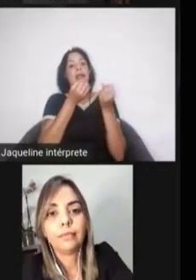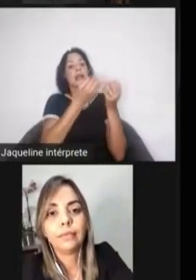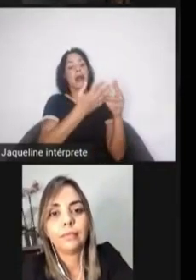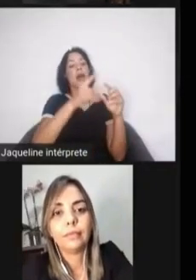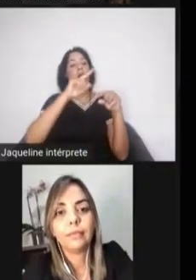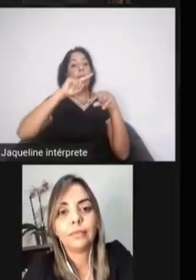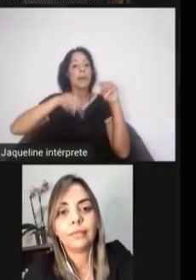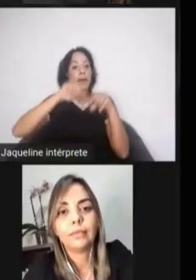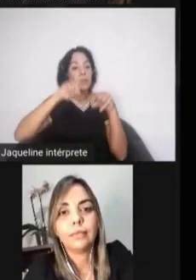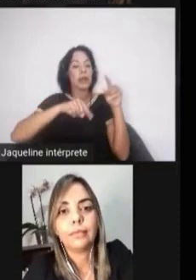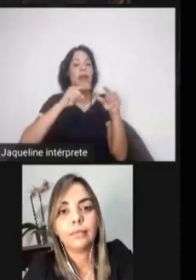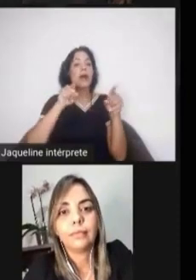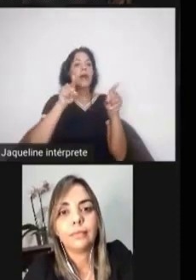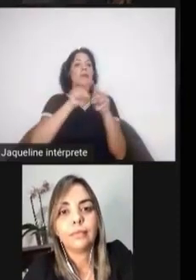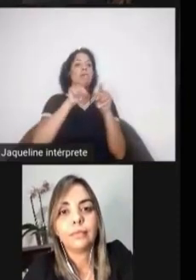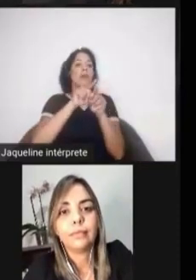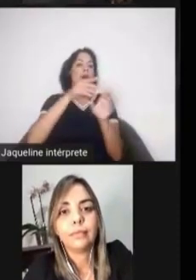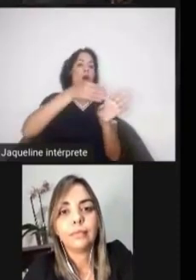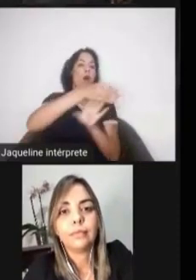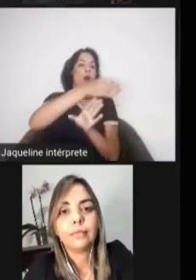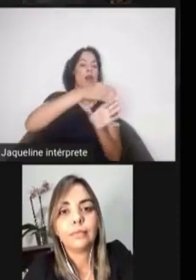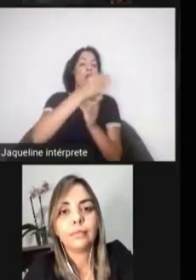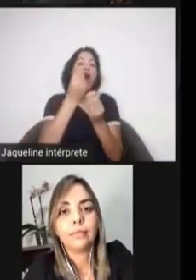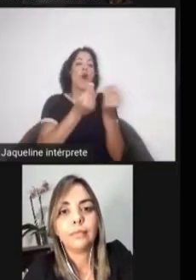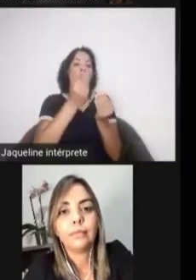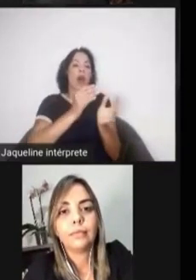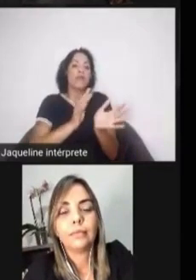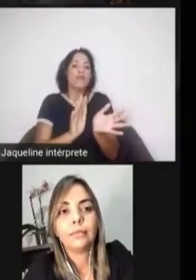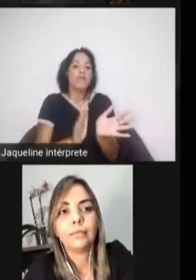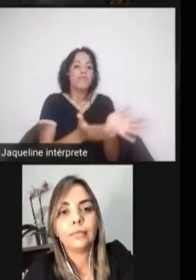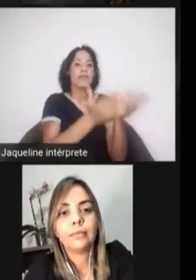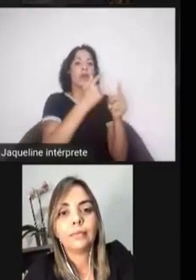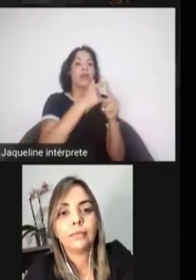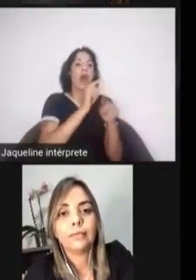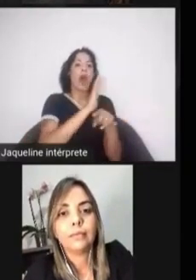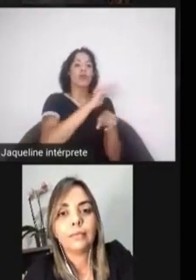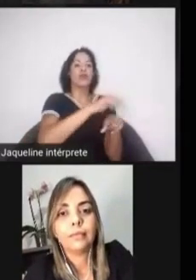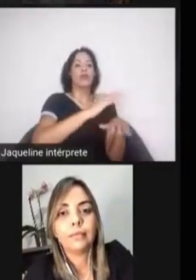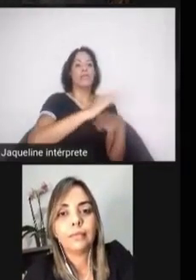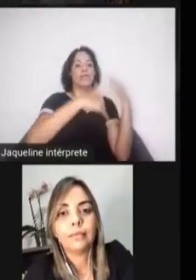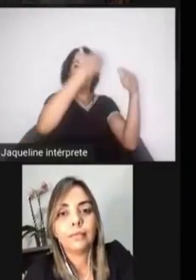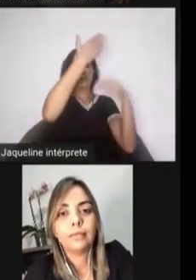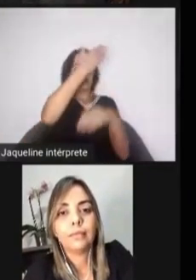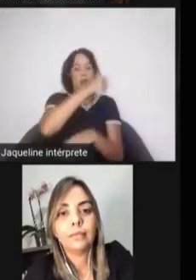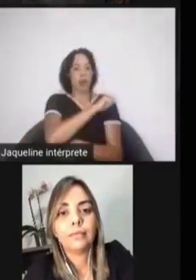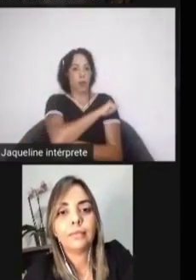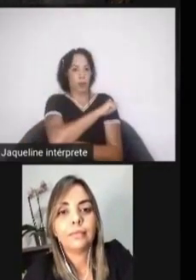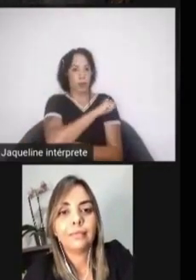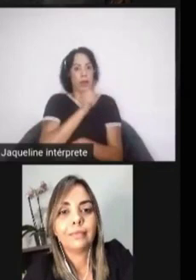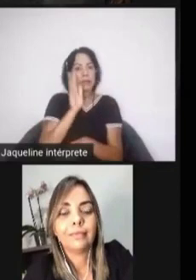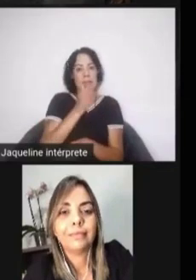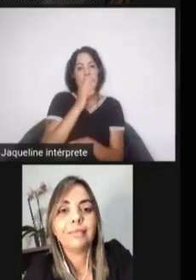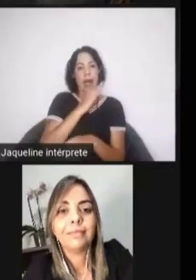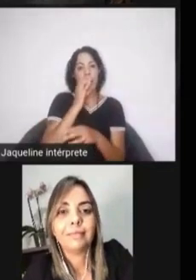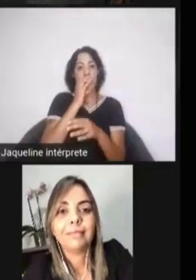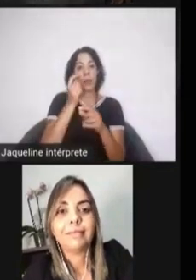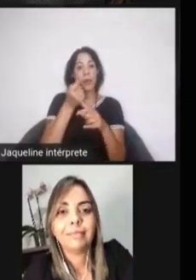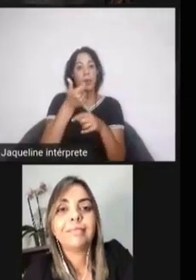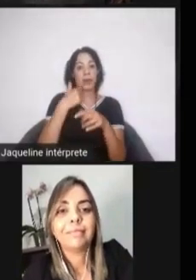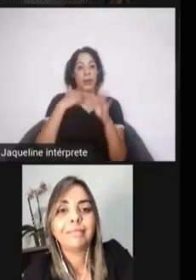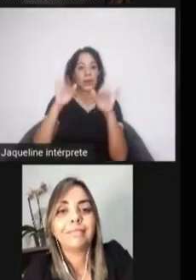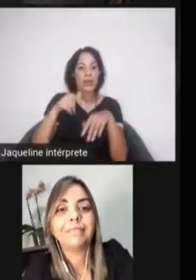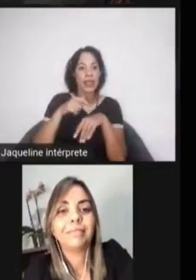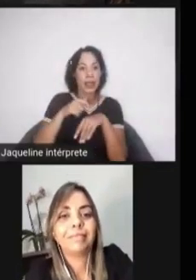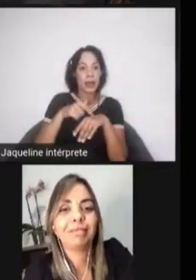orientação acerca da estimulação e desenvolvimento do aluno. Pode passar? Já estamos no... Tá? Então,